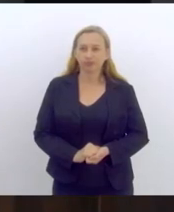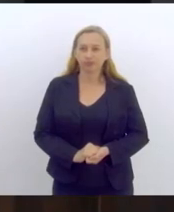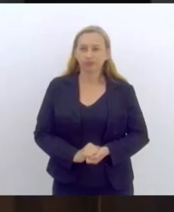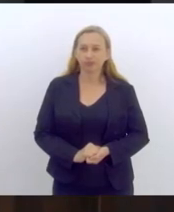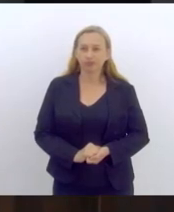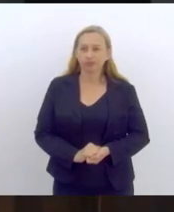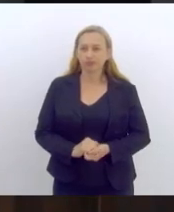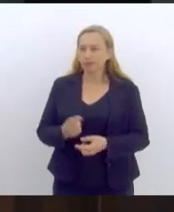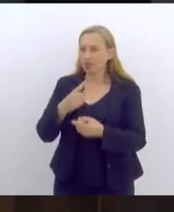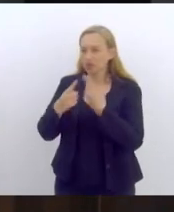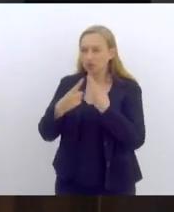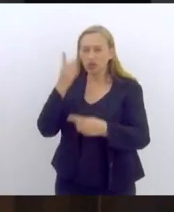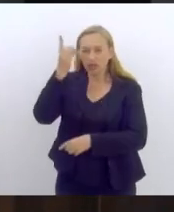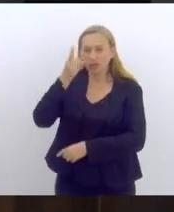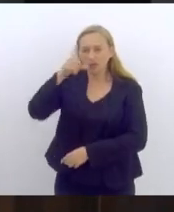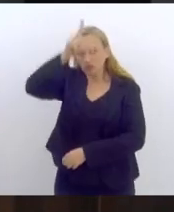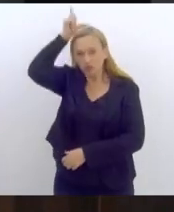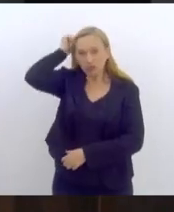Para discutir, deputado Luiz Paulo.